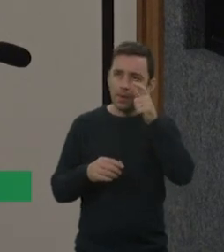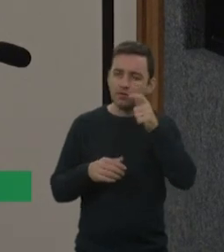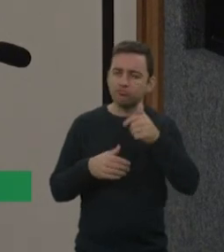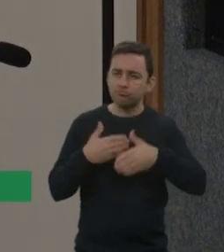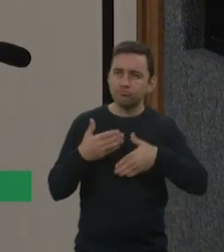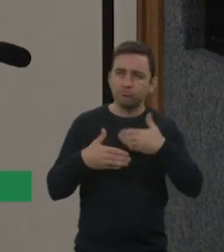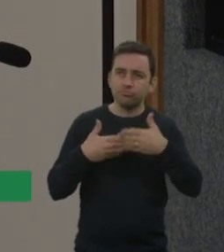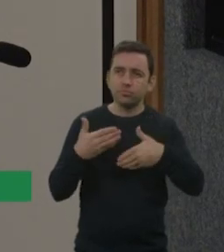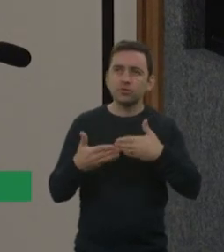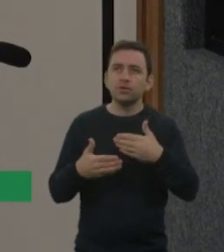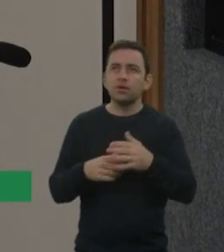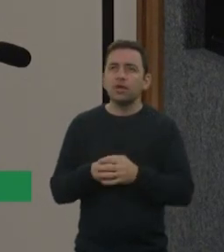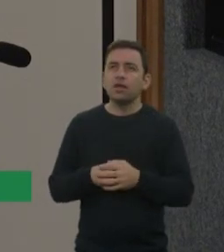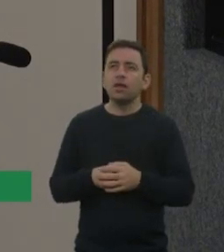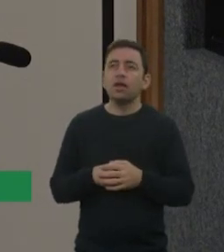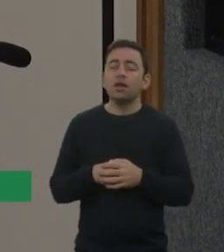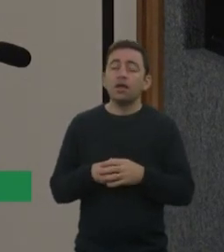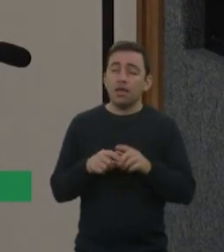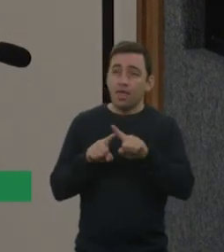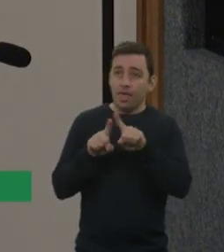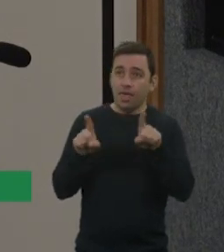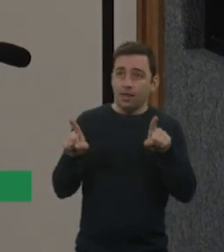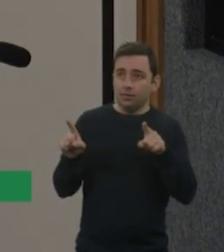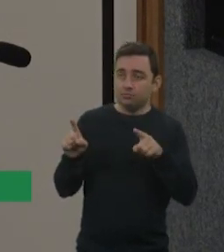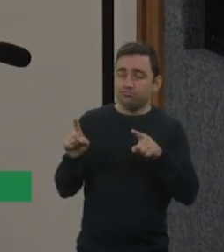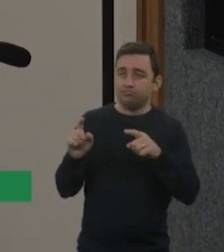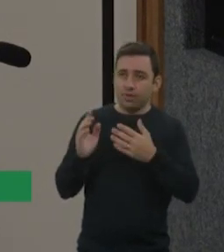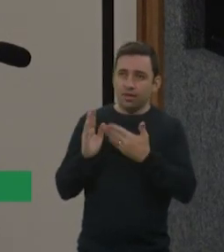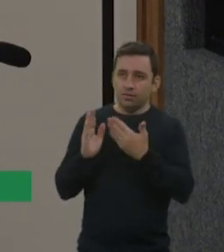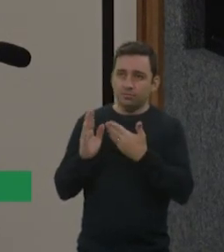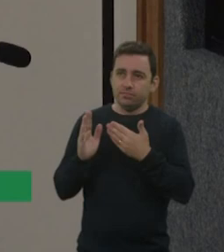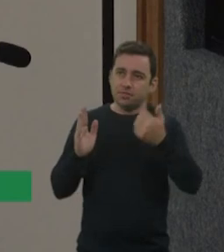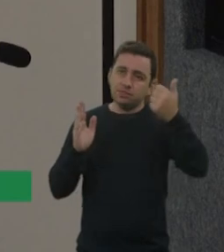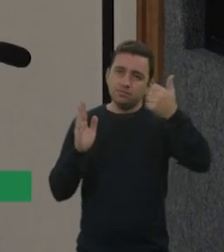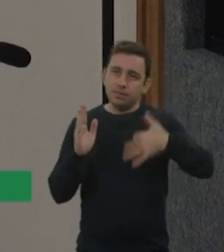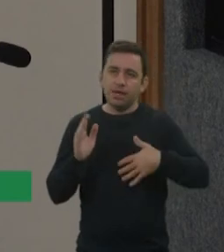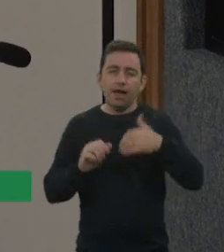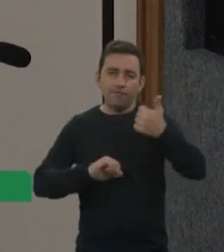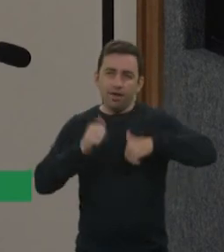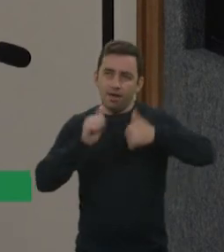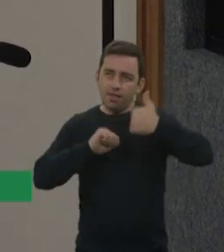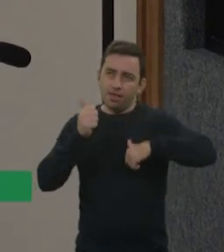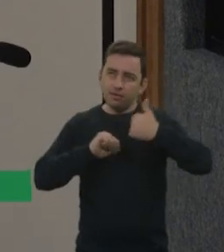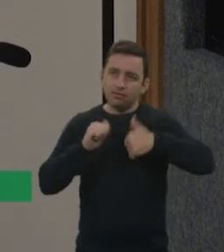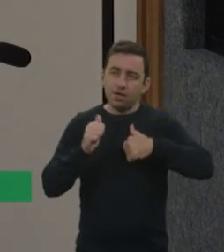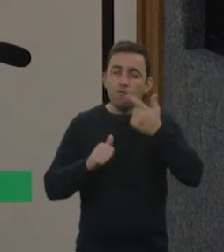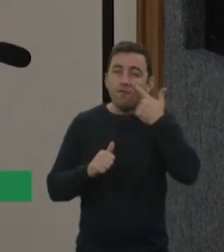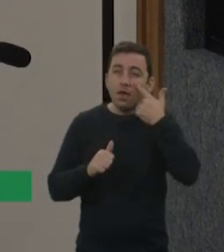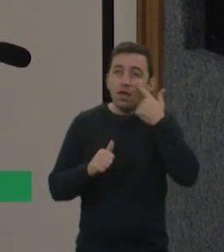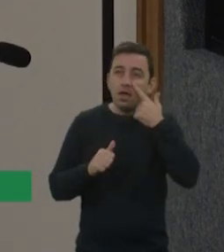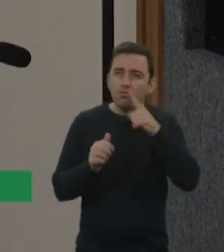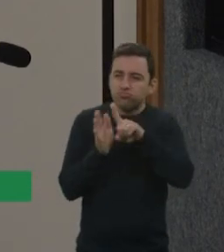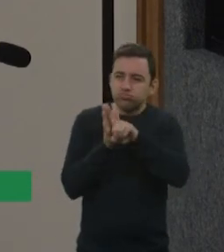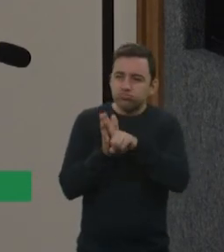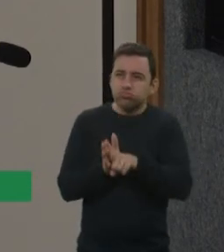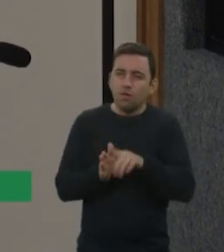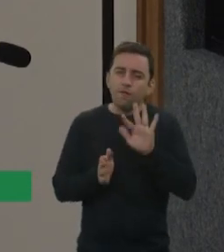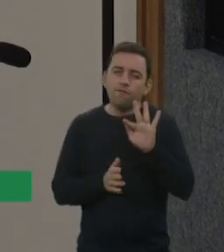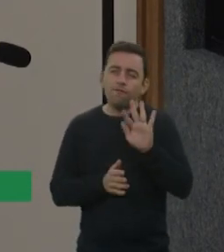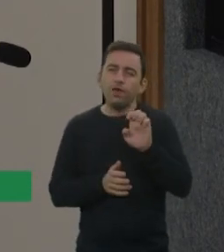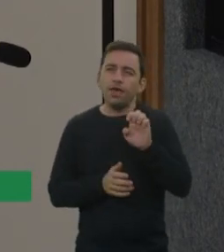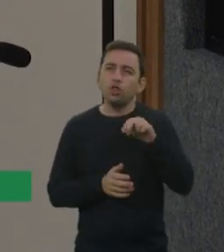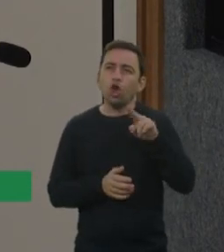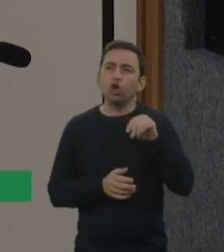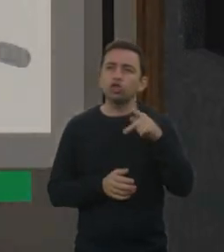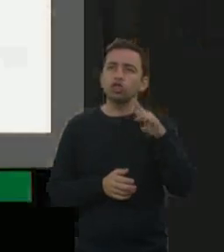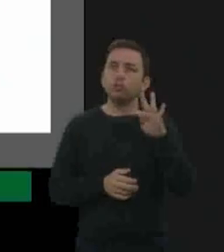vou entrar. Então, eles colocam aqui a avaliação clínica, né? O que é que o paciente tem fenotipicamente, tá? Em